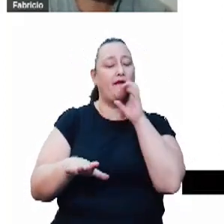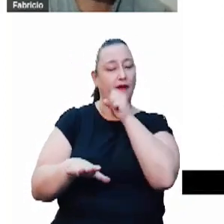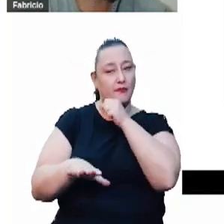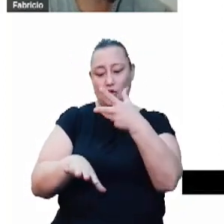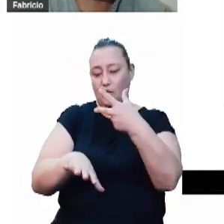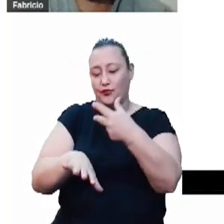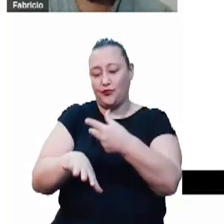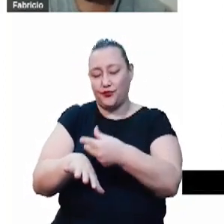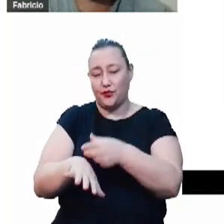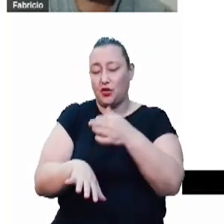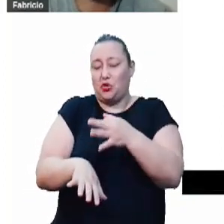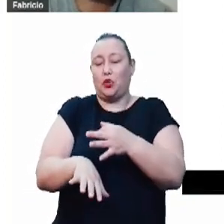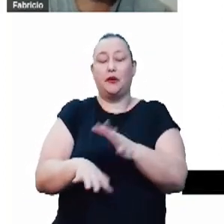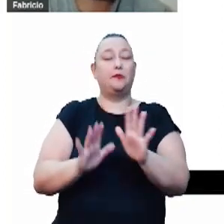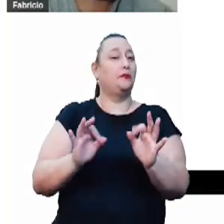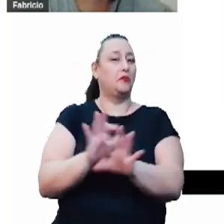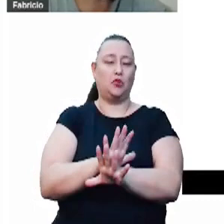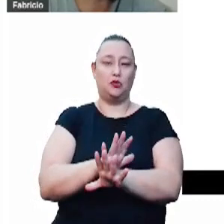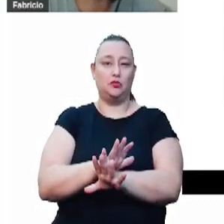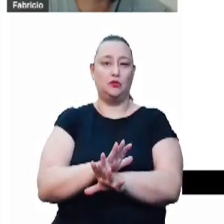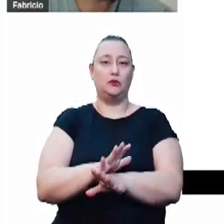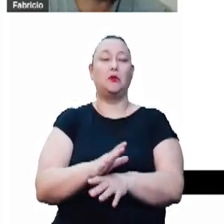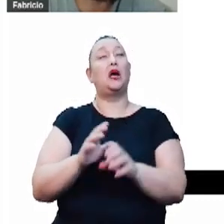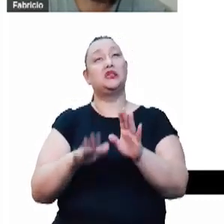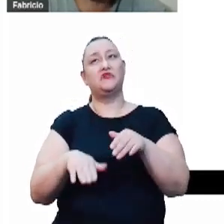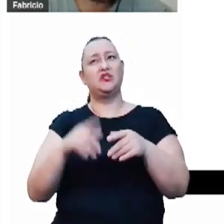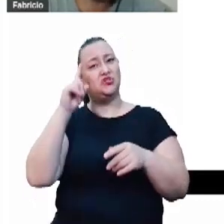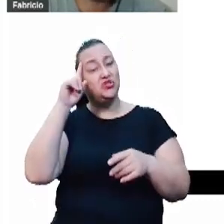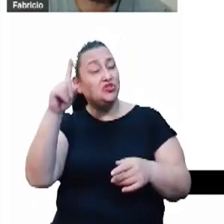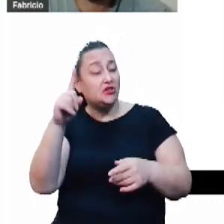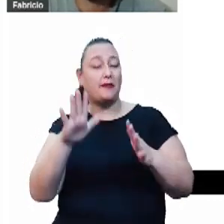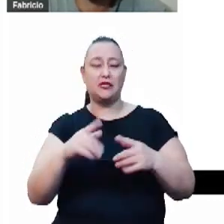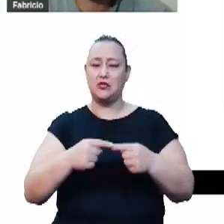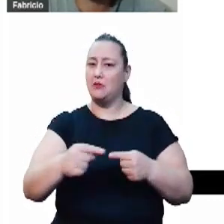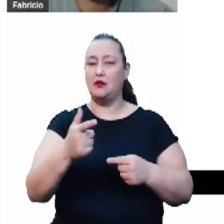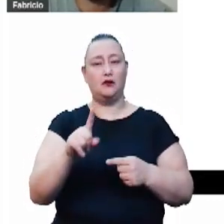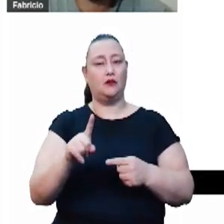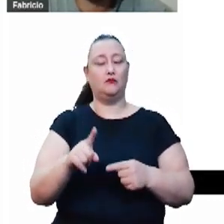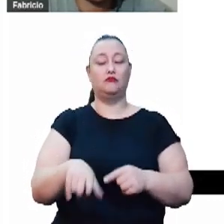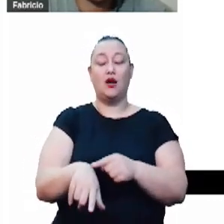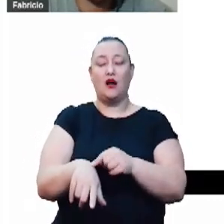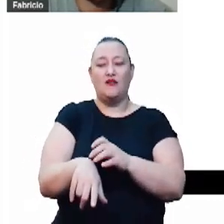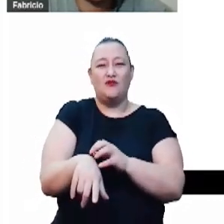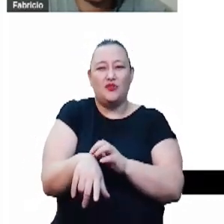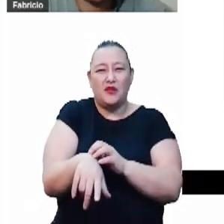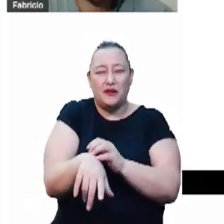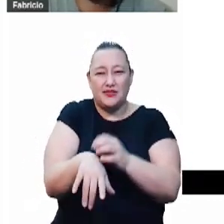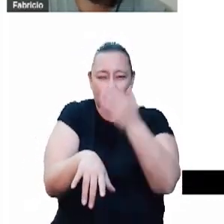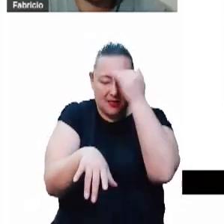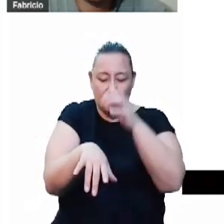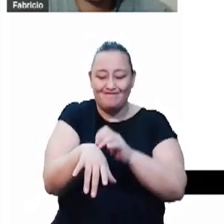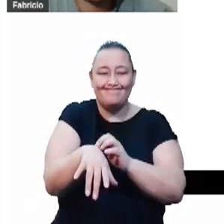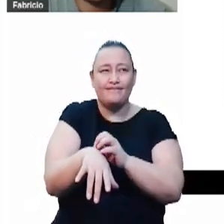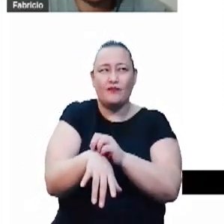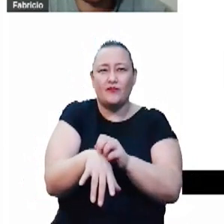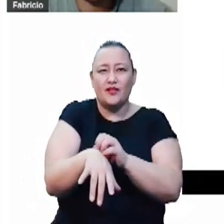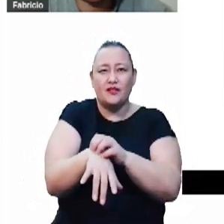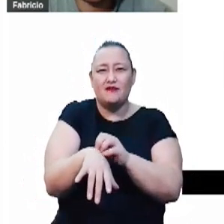dura dias, por exemplo, não costuma durar semanas. Tá? Formigamento no local de aplicação